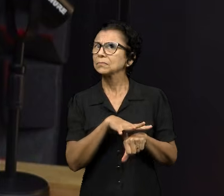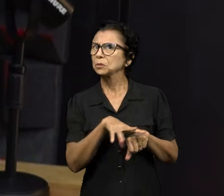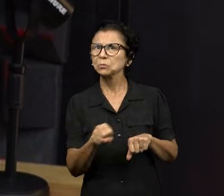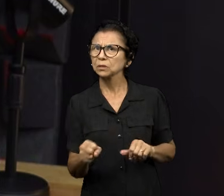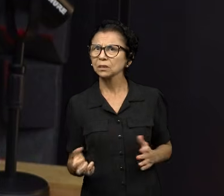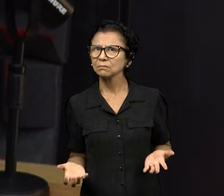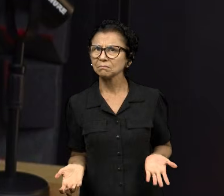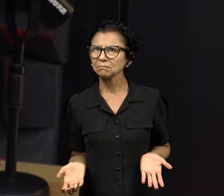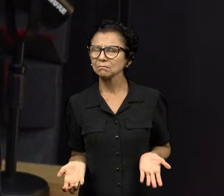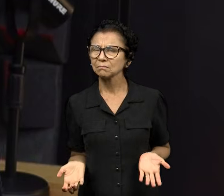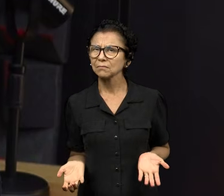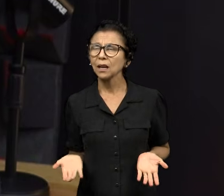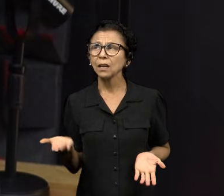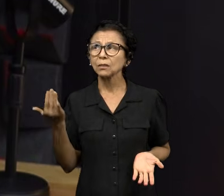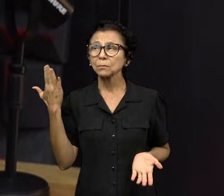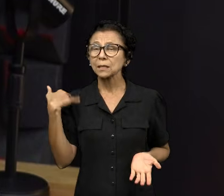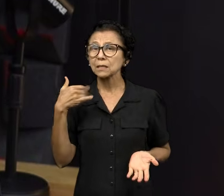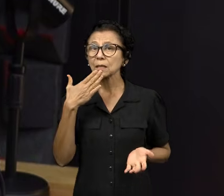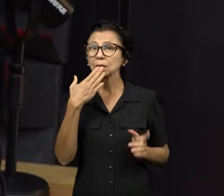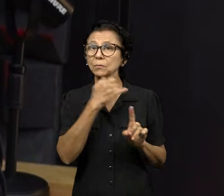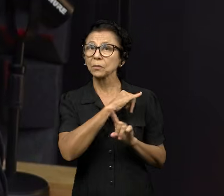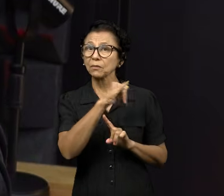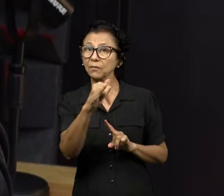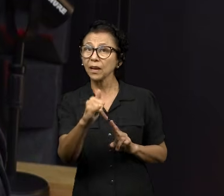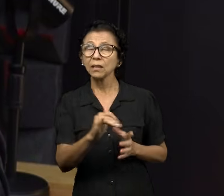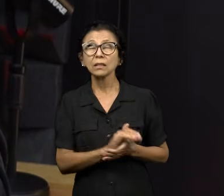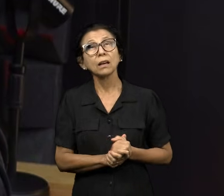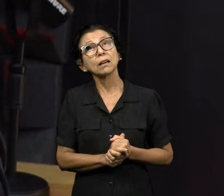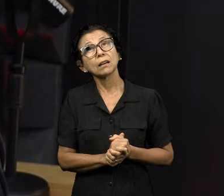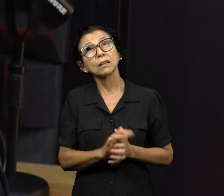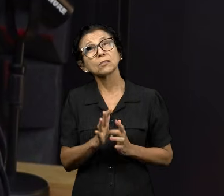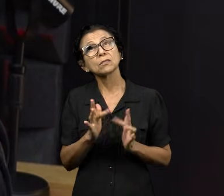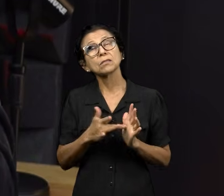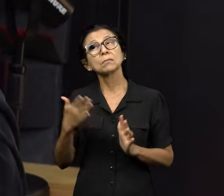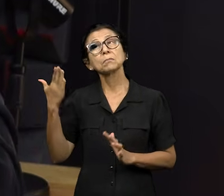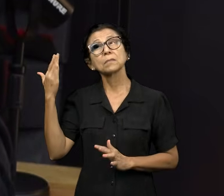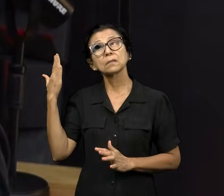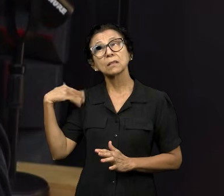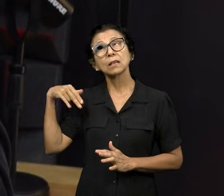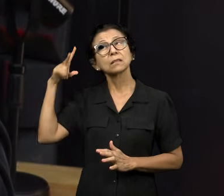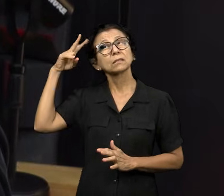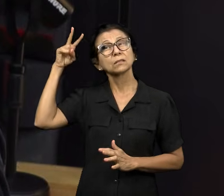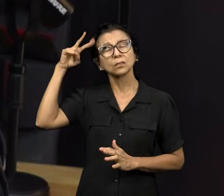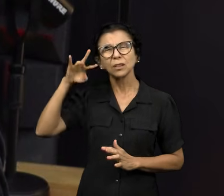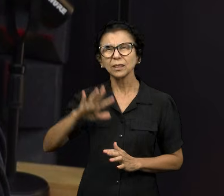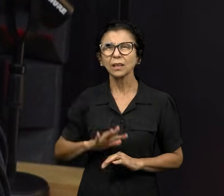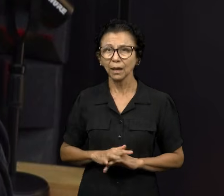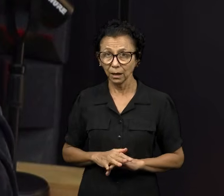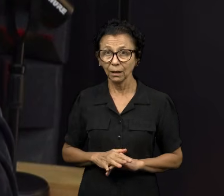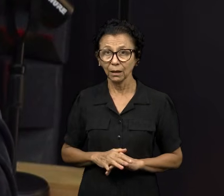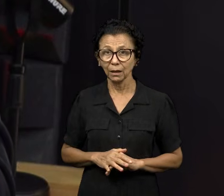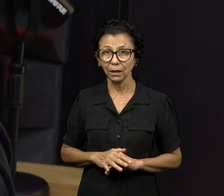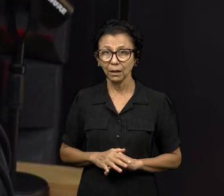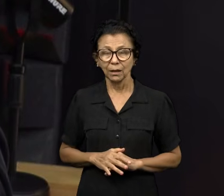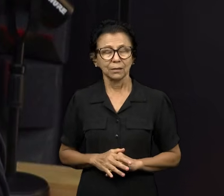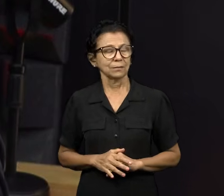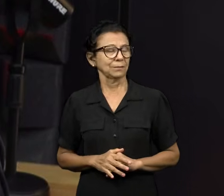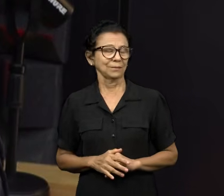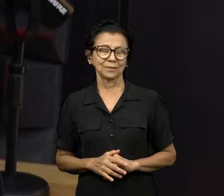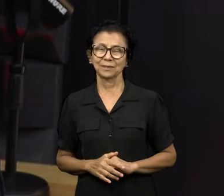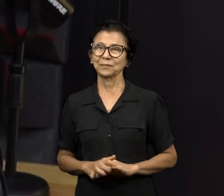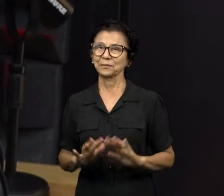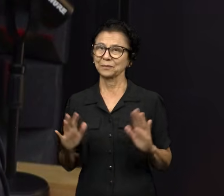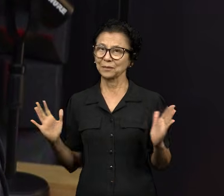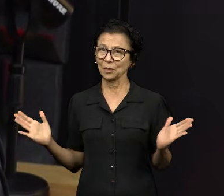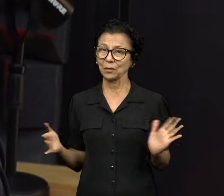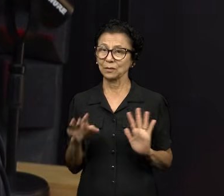cura? Foi um profeta? Foi uma figura histórica? Então Jesus agora, ele vai dar um